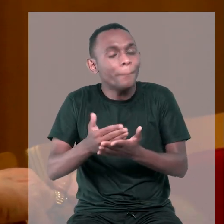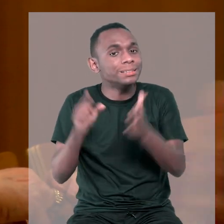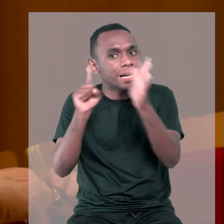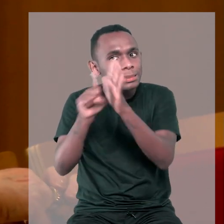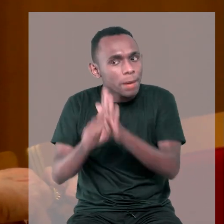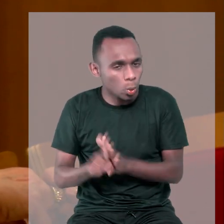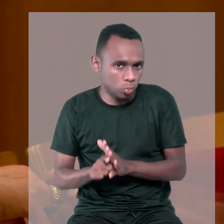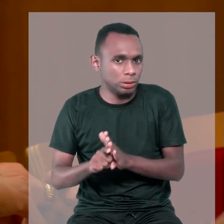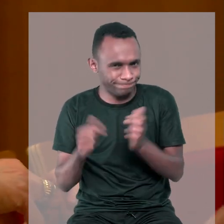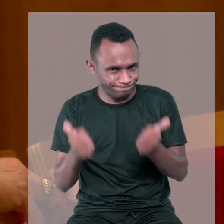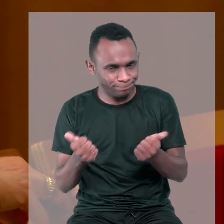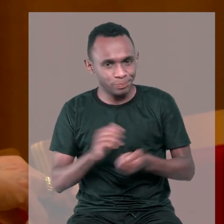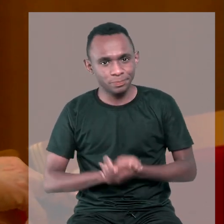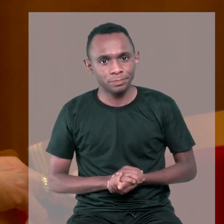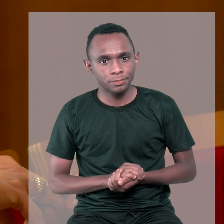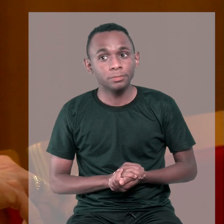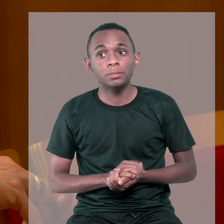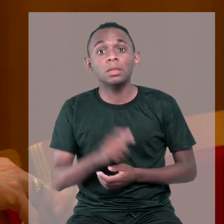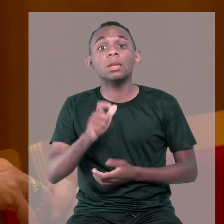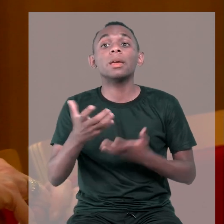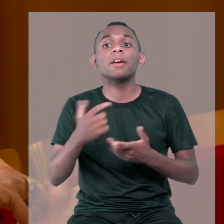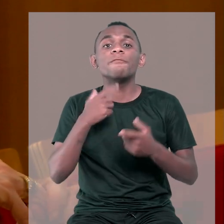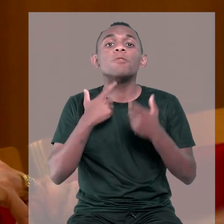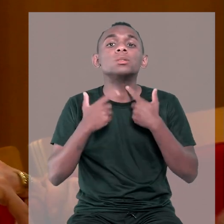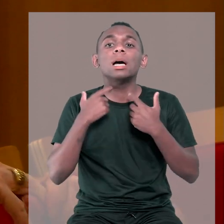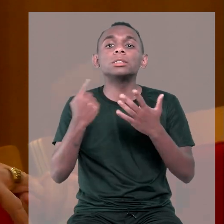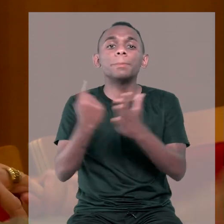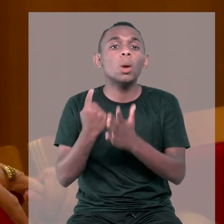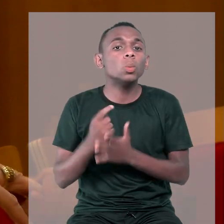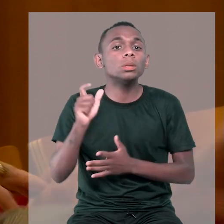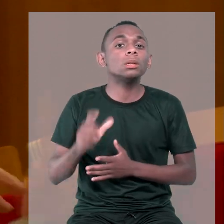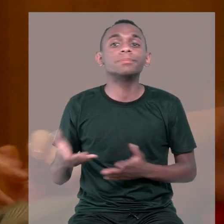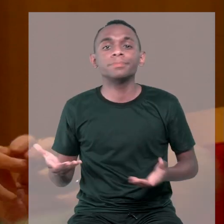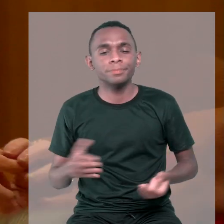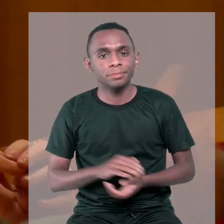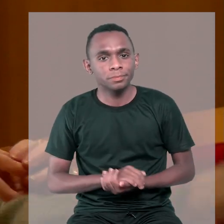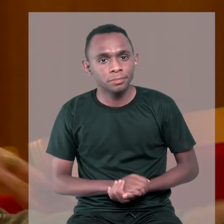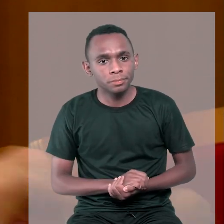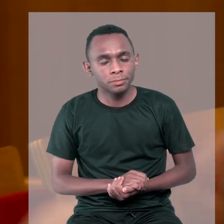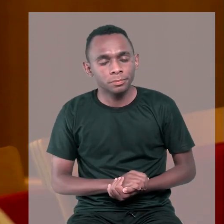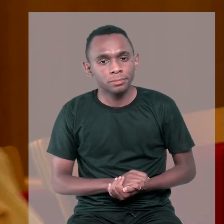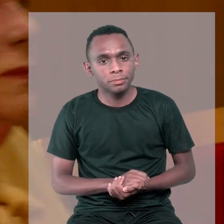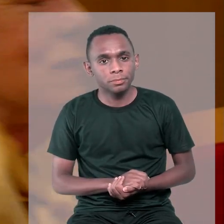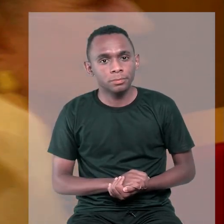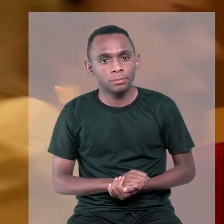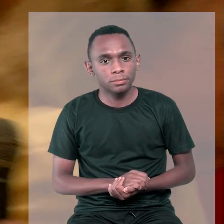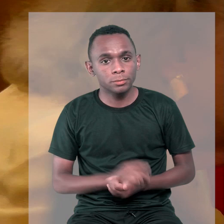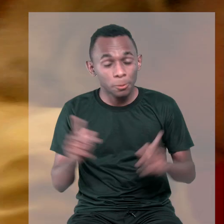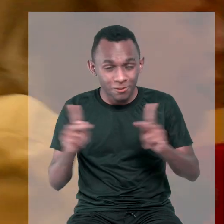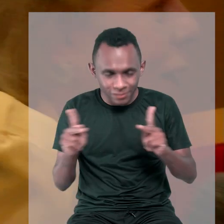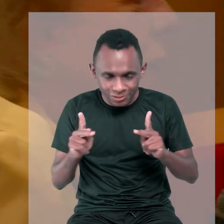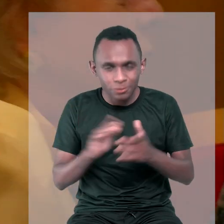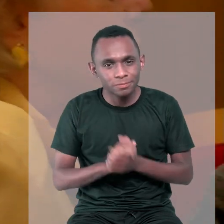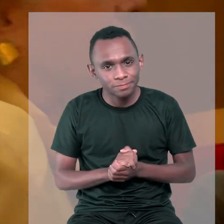se dá por carência afetiva ou mais por ignorância de inteligência emocional? O que o senhor